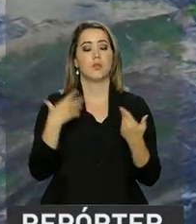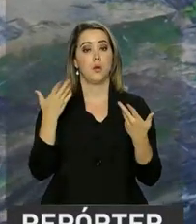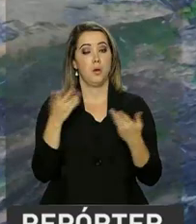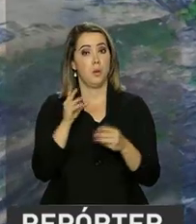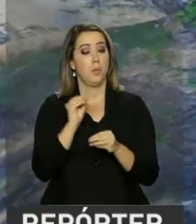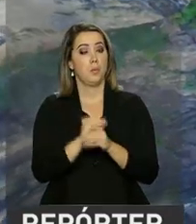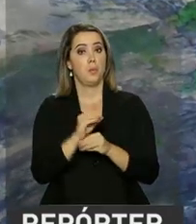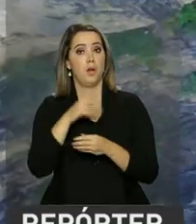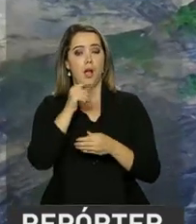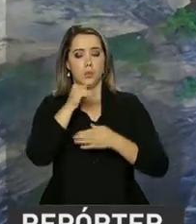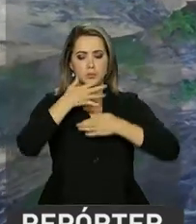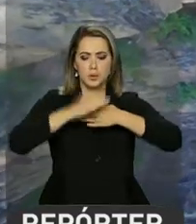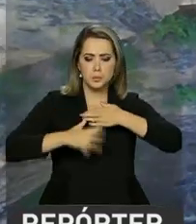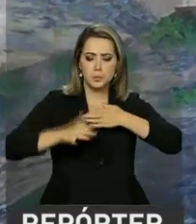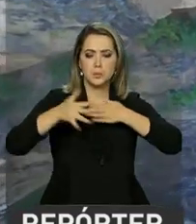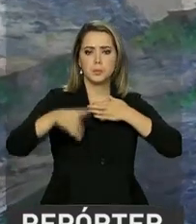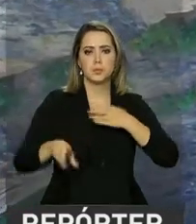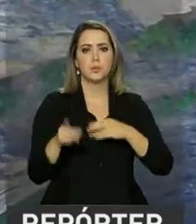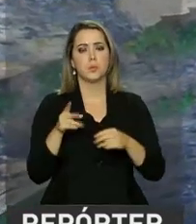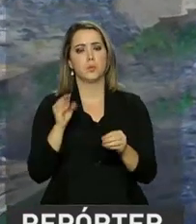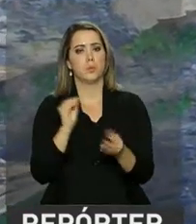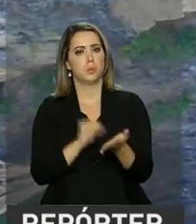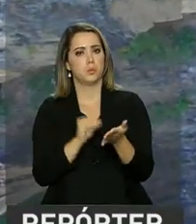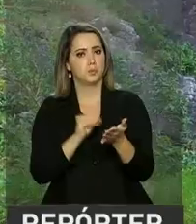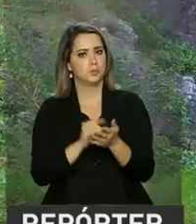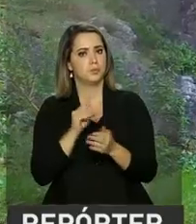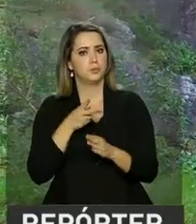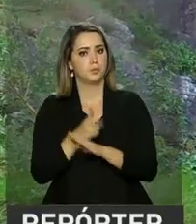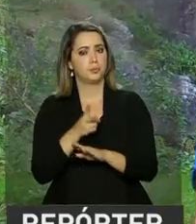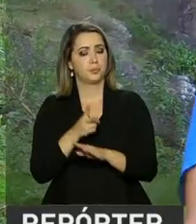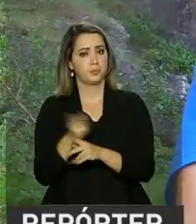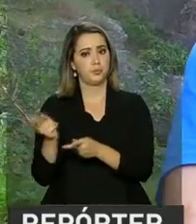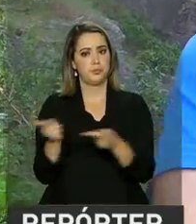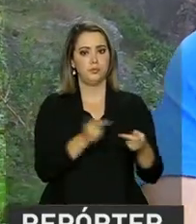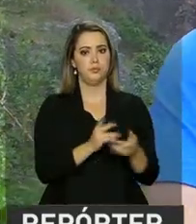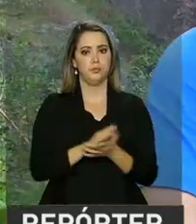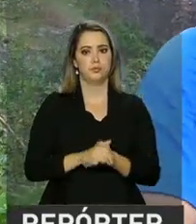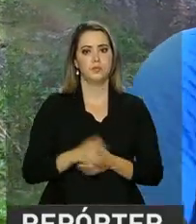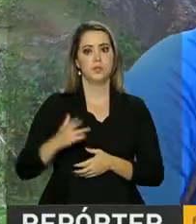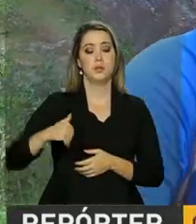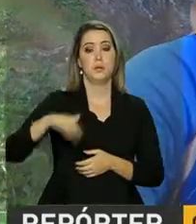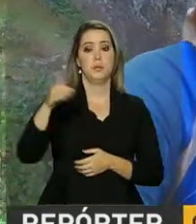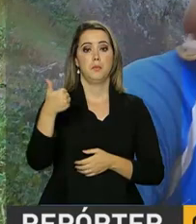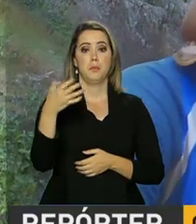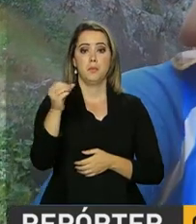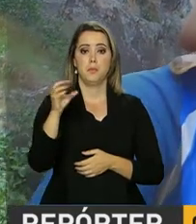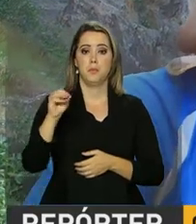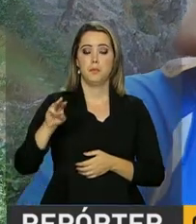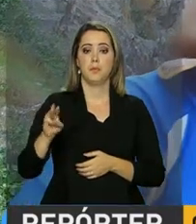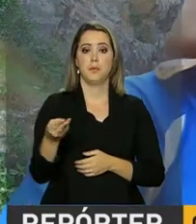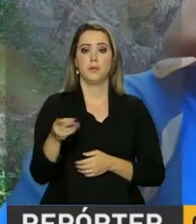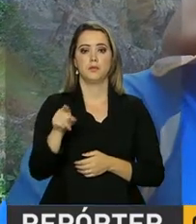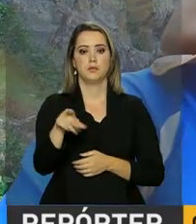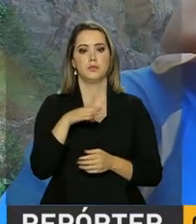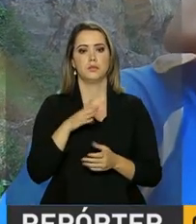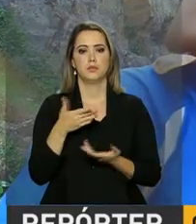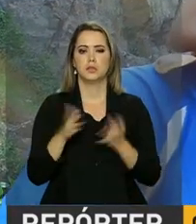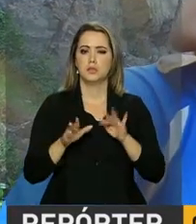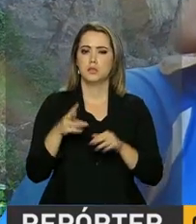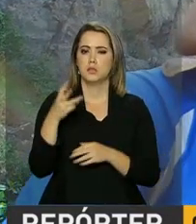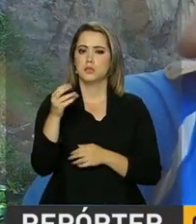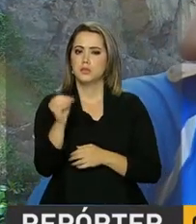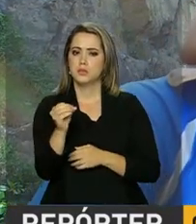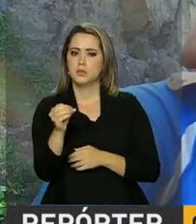pouco exploradas pelos turistas, como a Simão Correia. Com mais de 100 metros de altura, uma cachoeira que está localizada aí a cerca de